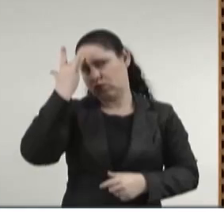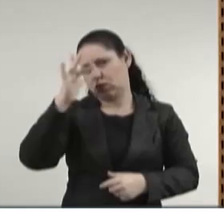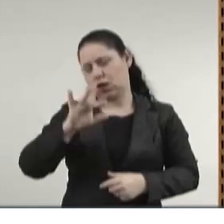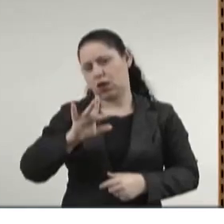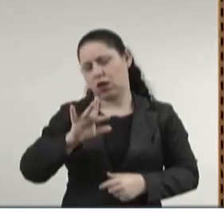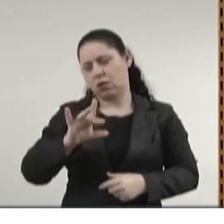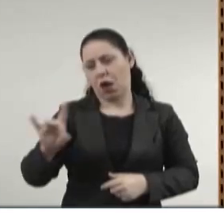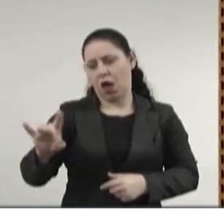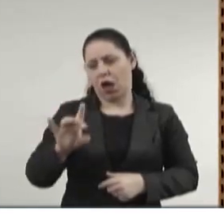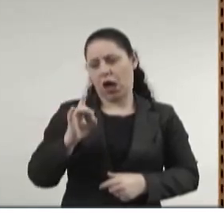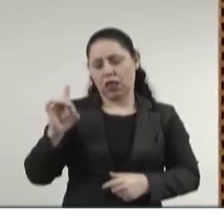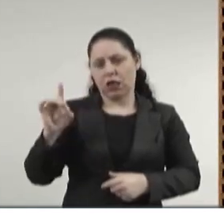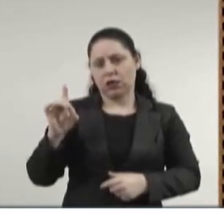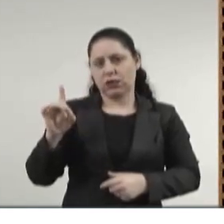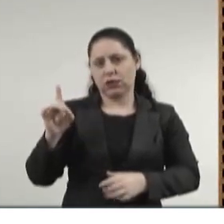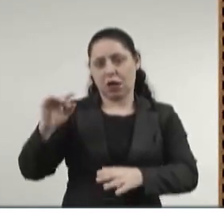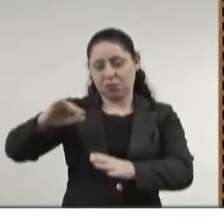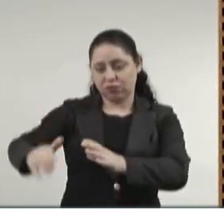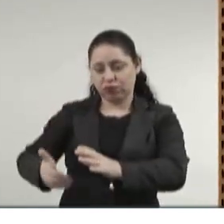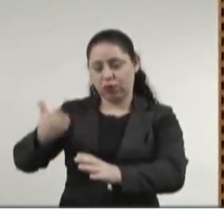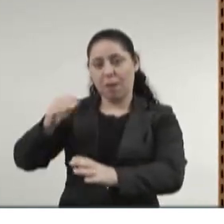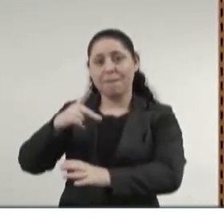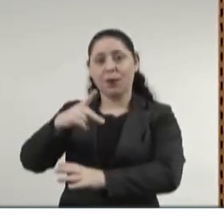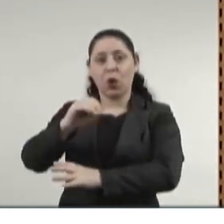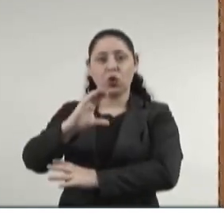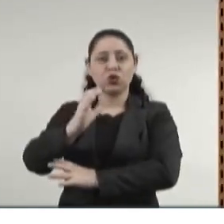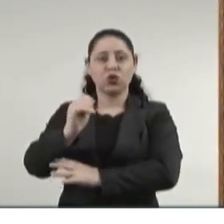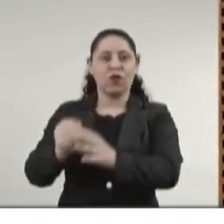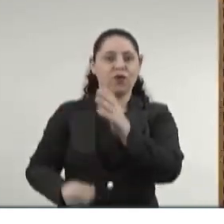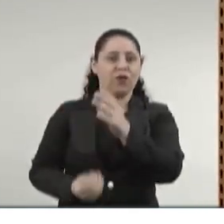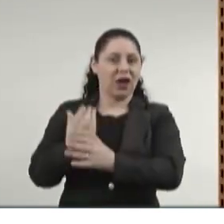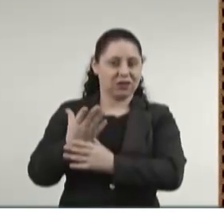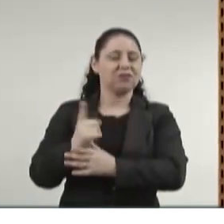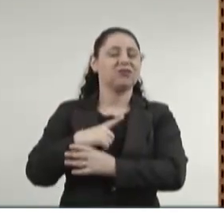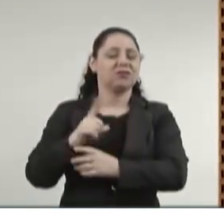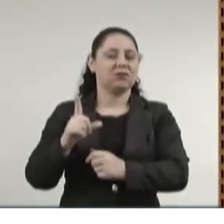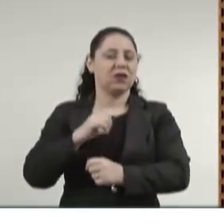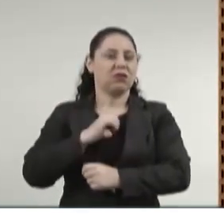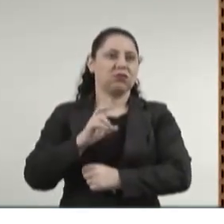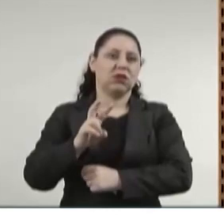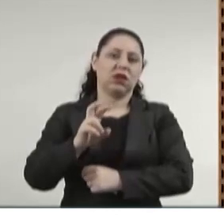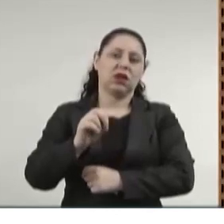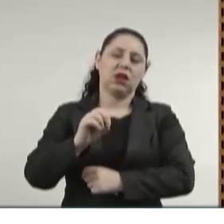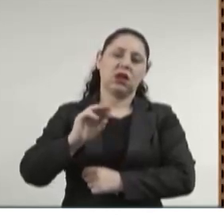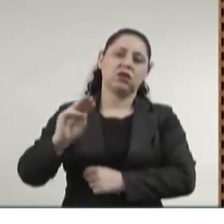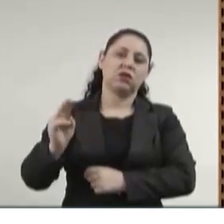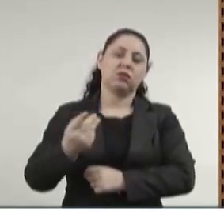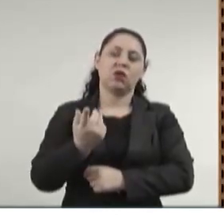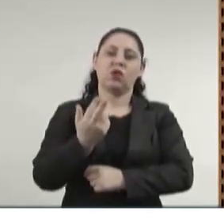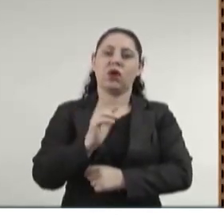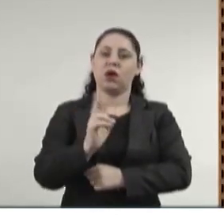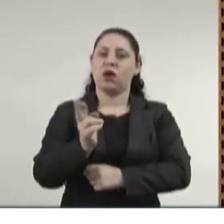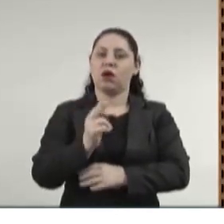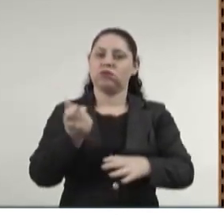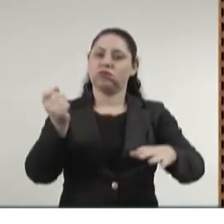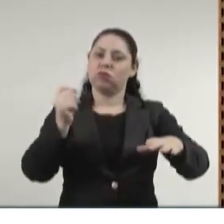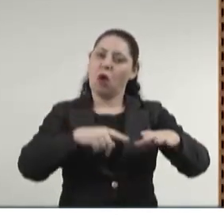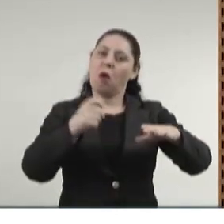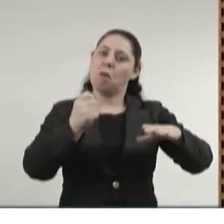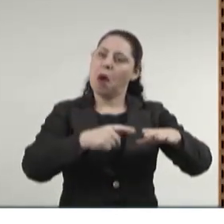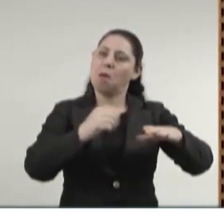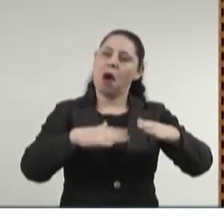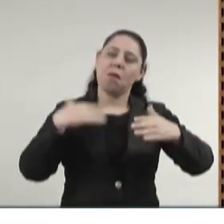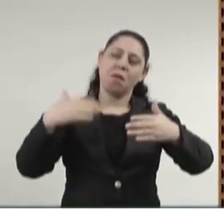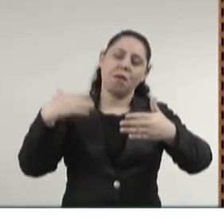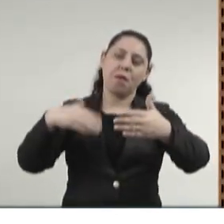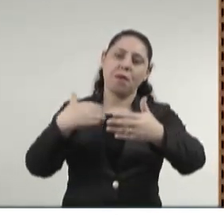ou 60%, vai para o fundo, que deve ter hoje uns R$500 mil no fundo já de